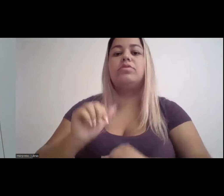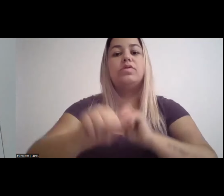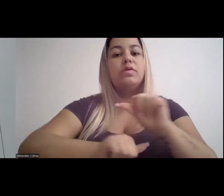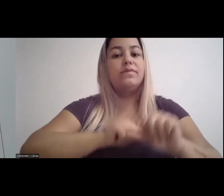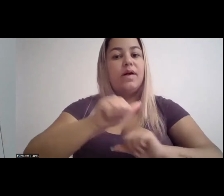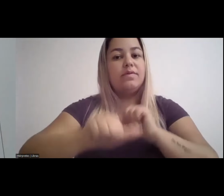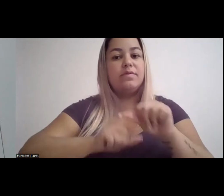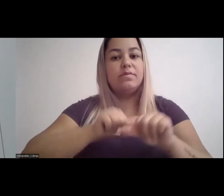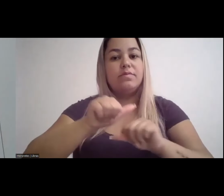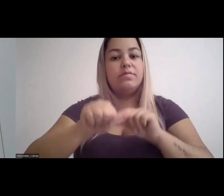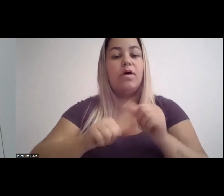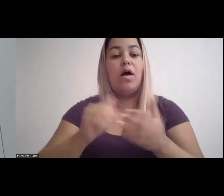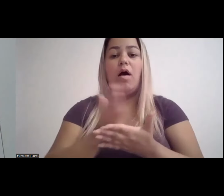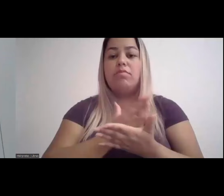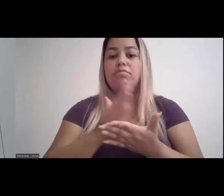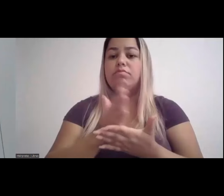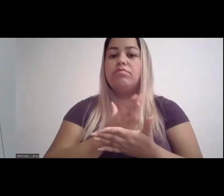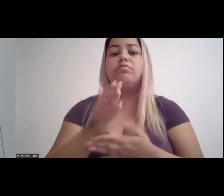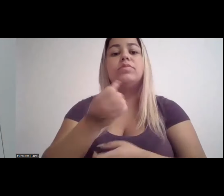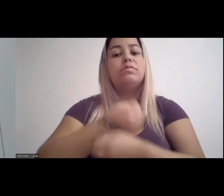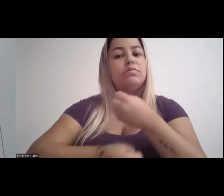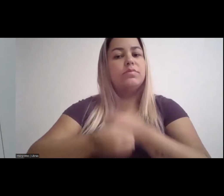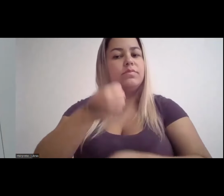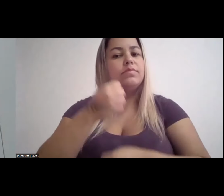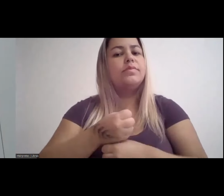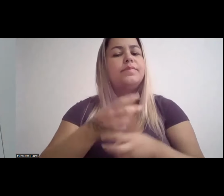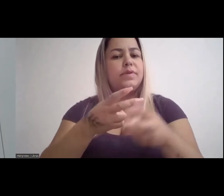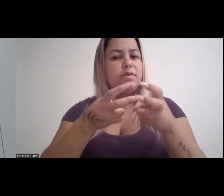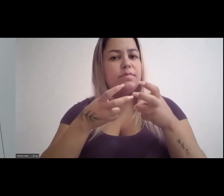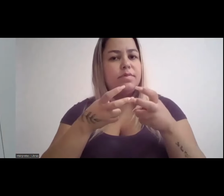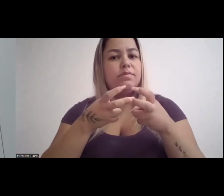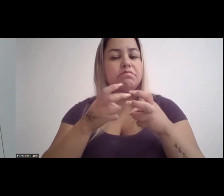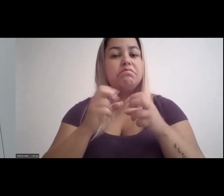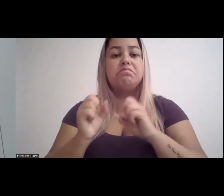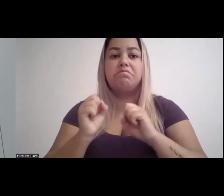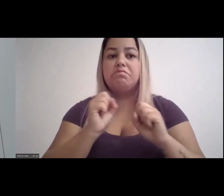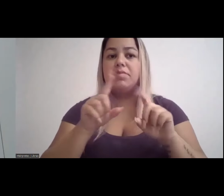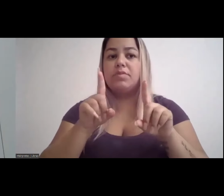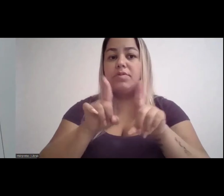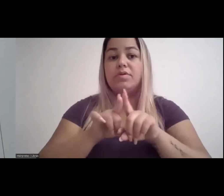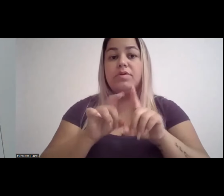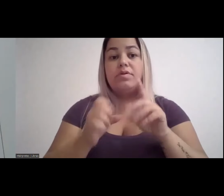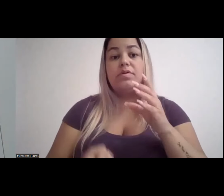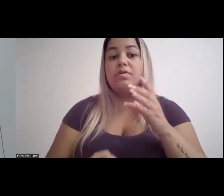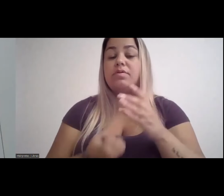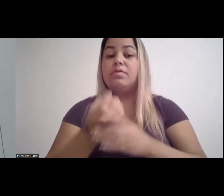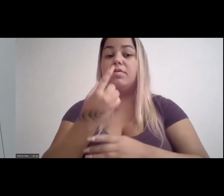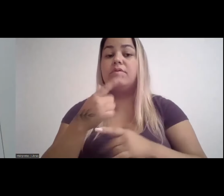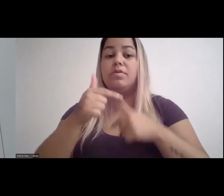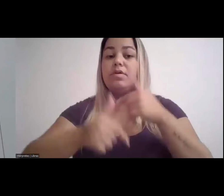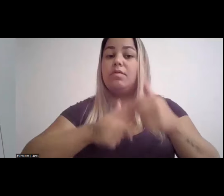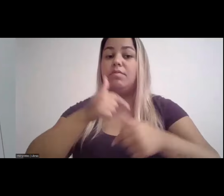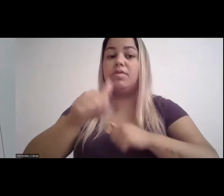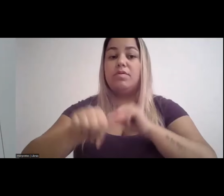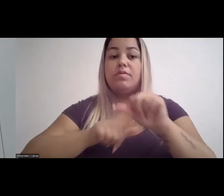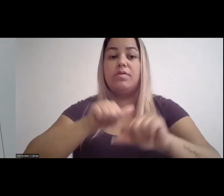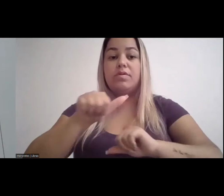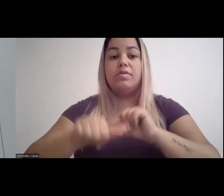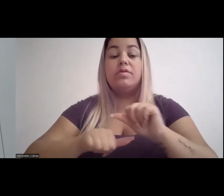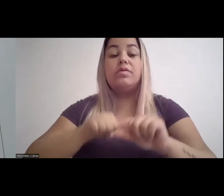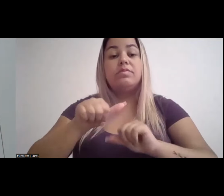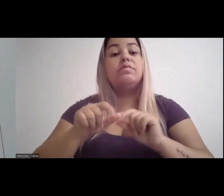e a gente, alguns anos atrás, percebeu que a gente podia pegar essa expertise que a gente tinha de trabalhar com projetos de inovação e que a gente podia